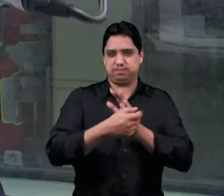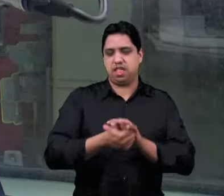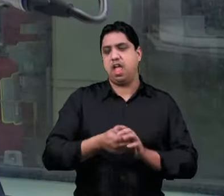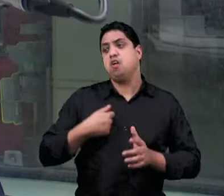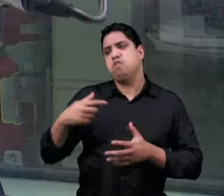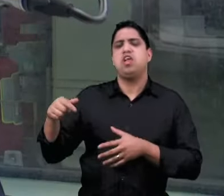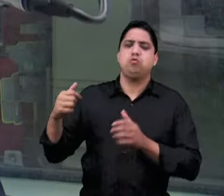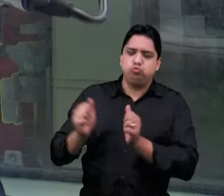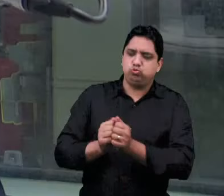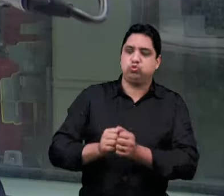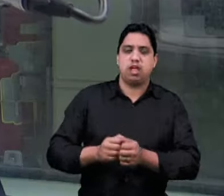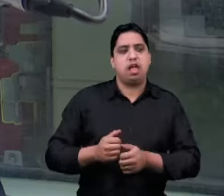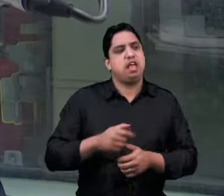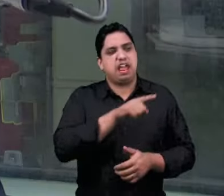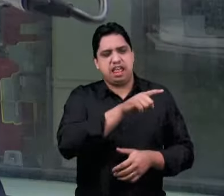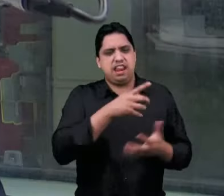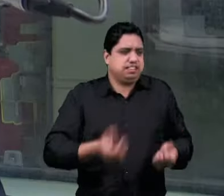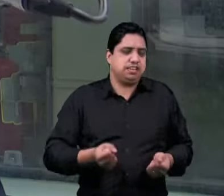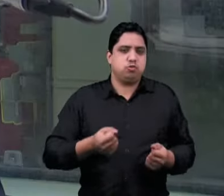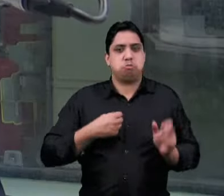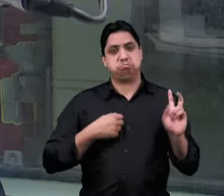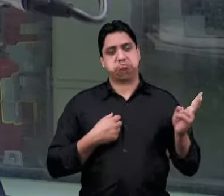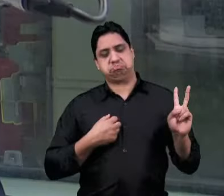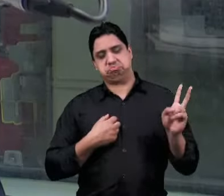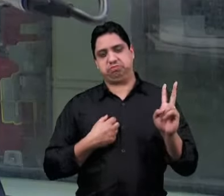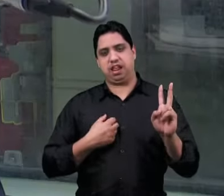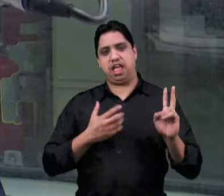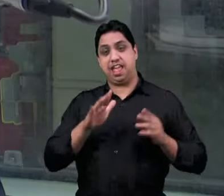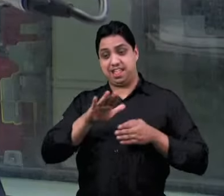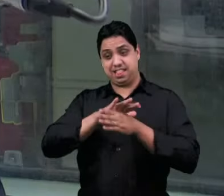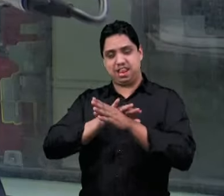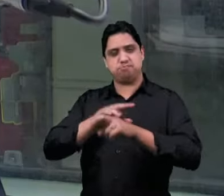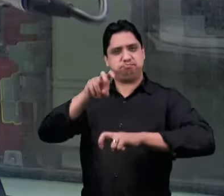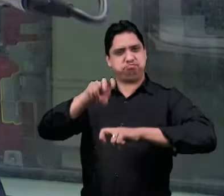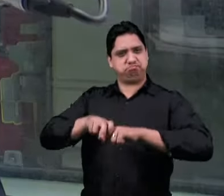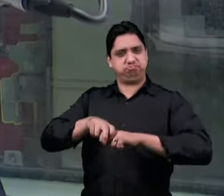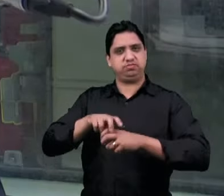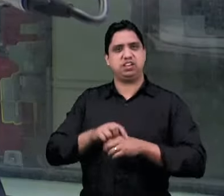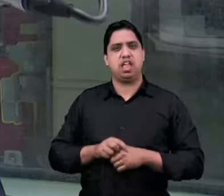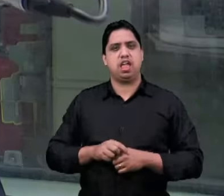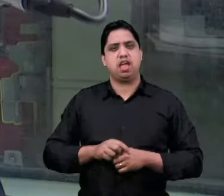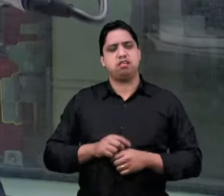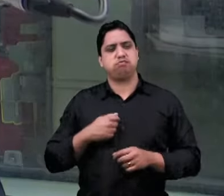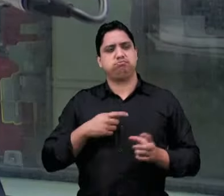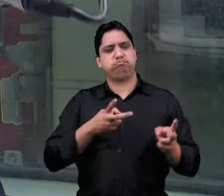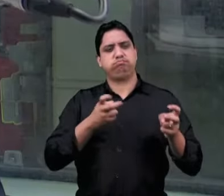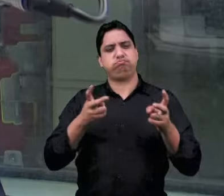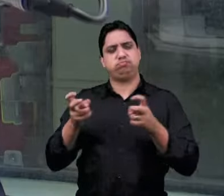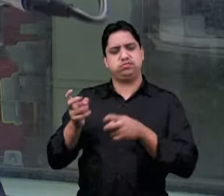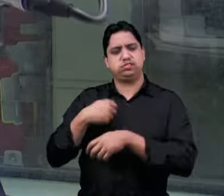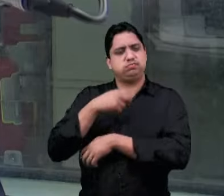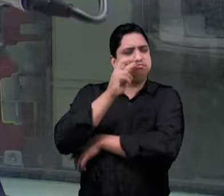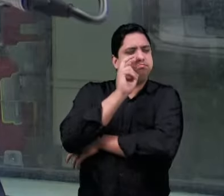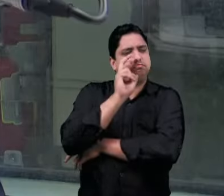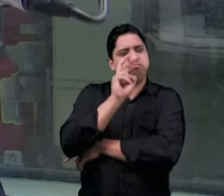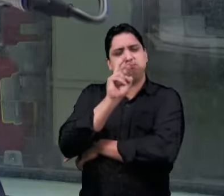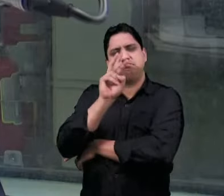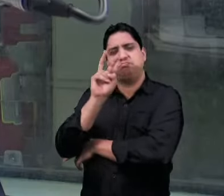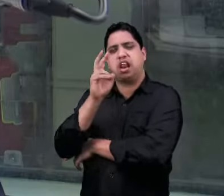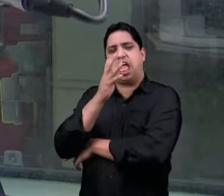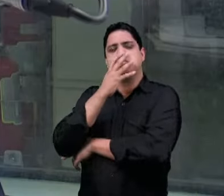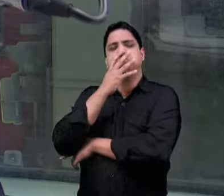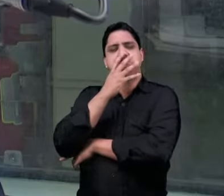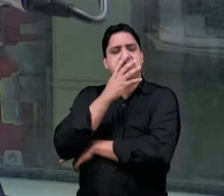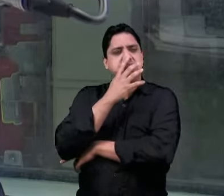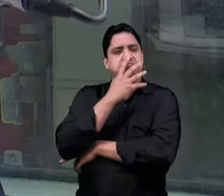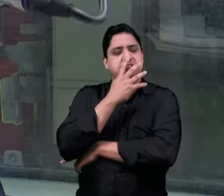E fomos, e entramos, eu sentei, e eu comecei a observar algumas coisas que me chamaram muita